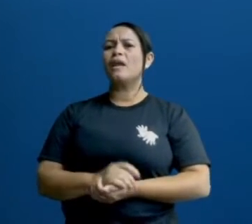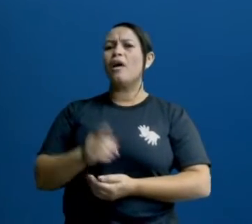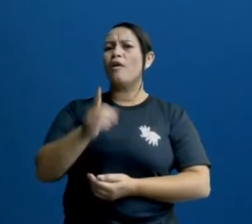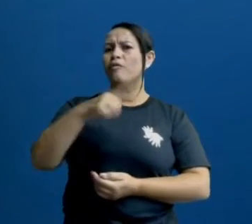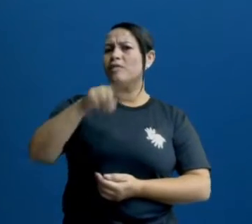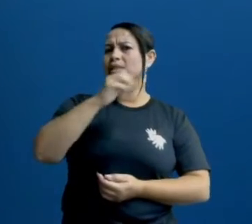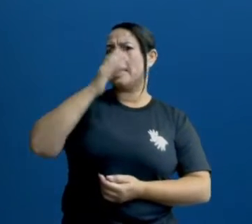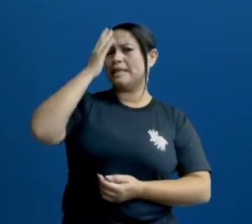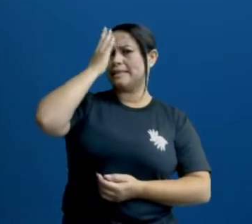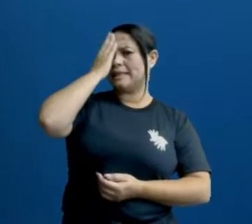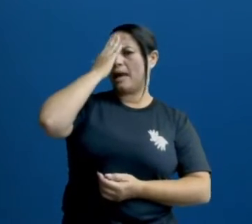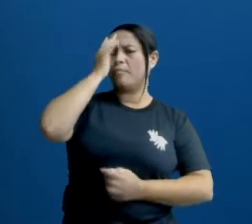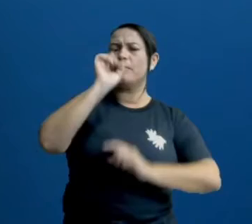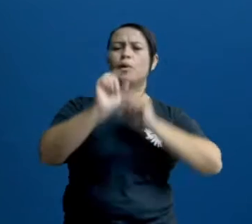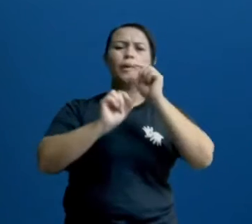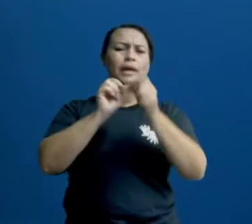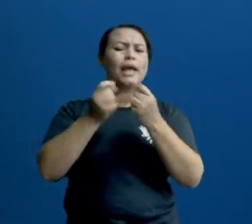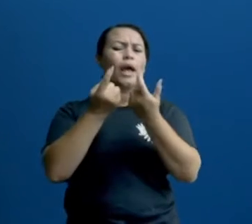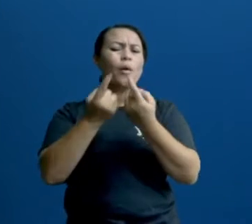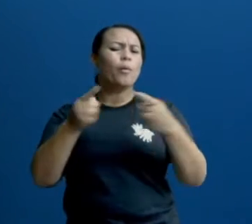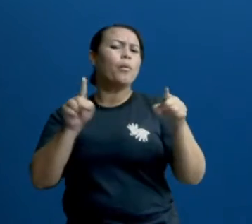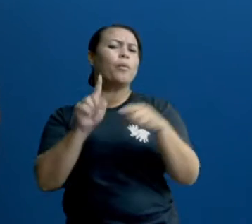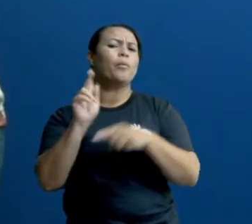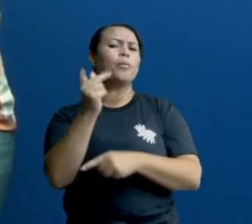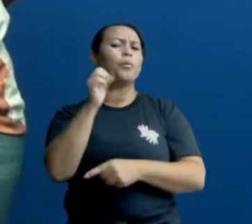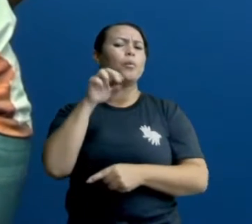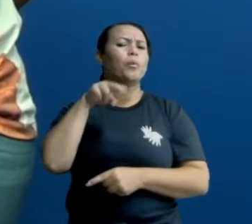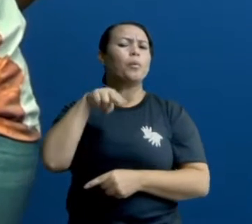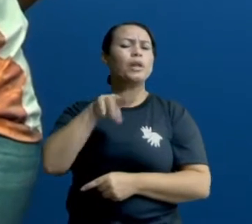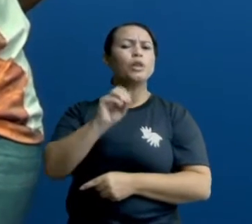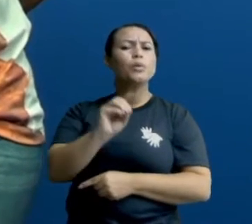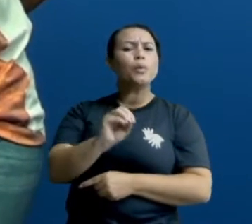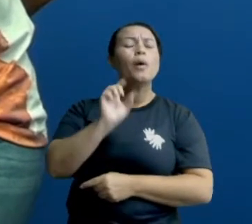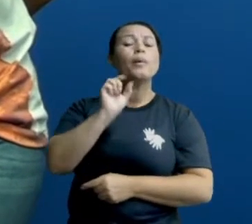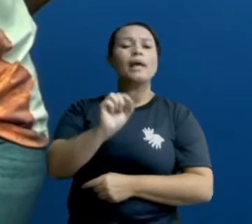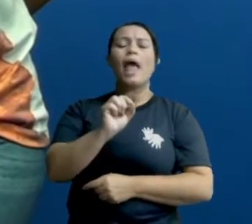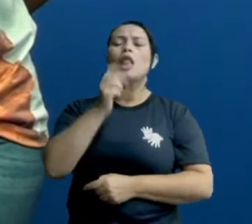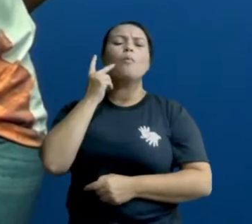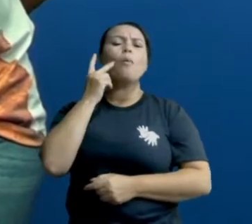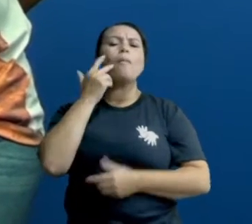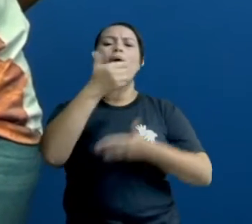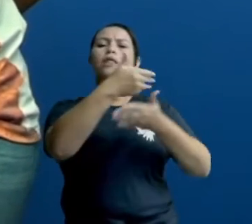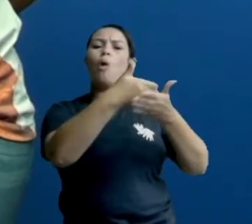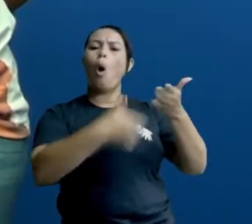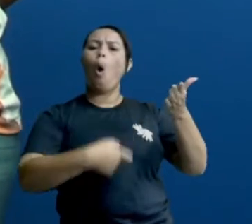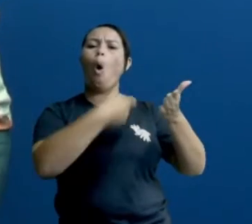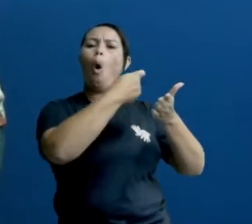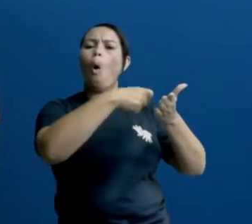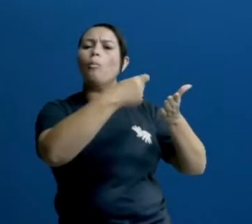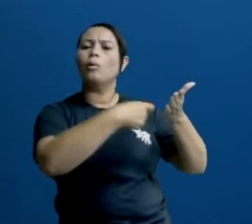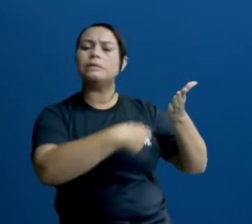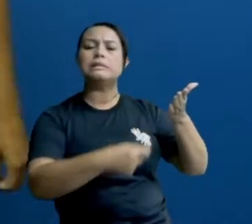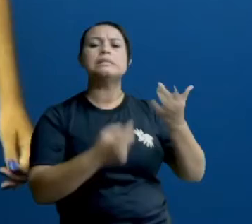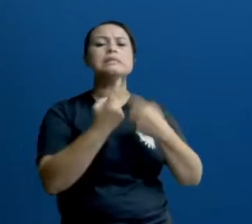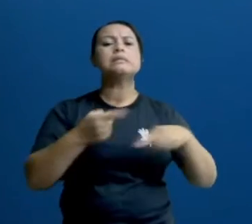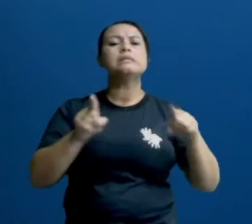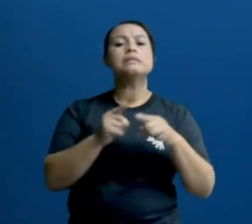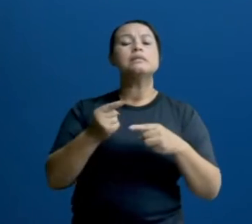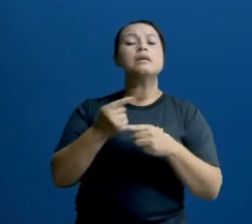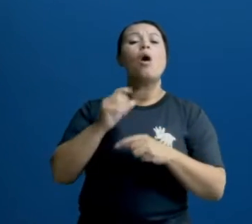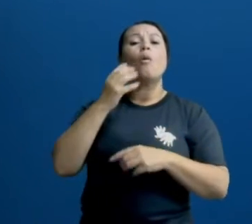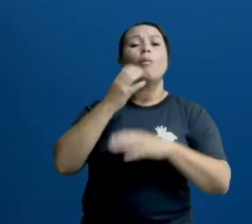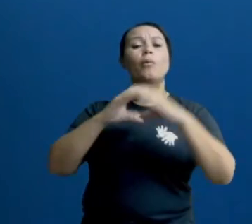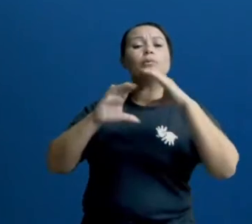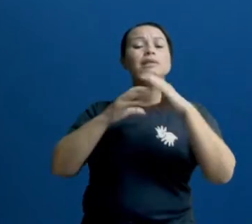Você sabe o que é um hino? Um hino é geralmente uma composição musical patriótica